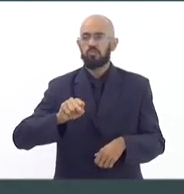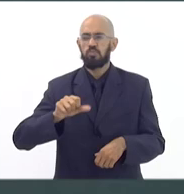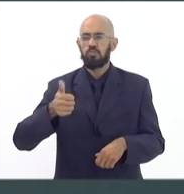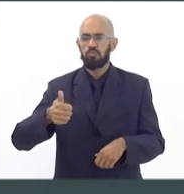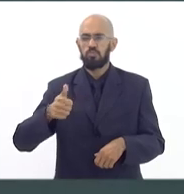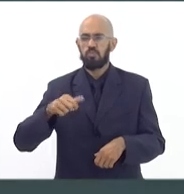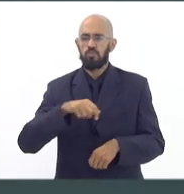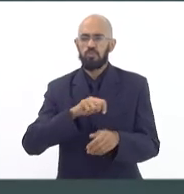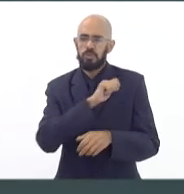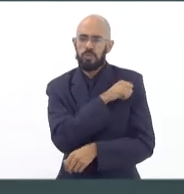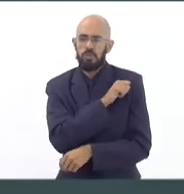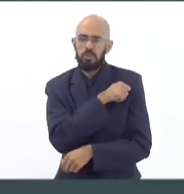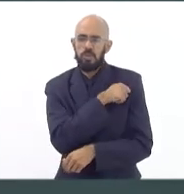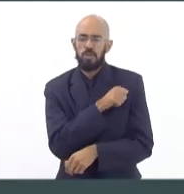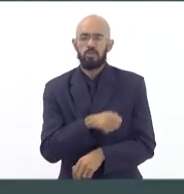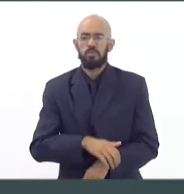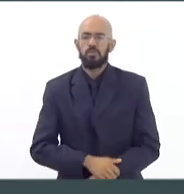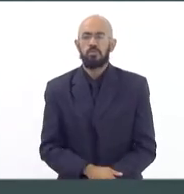autuações